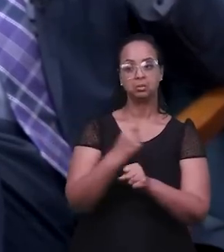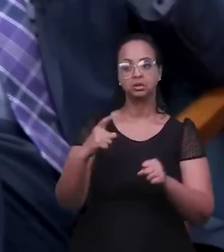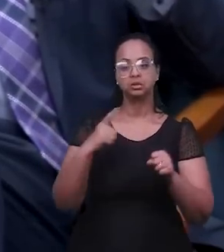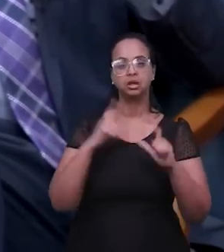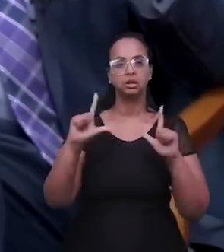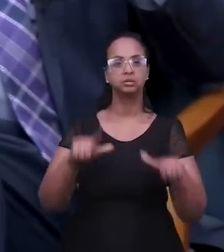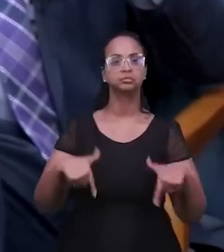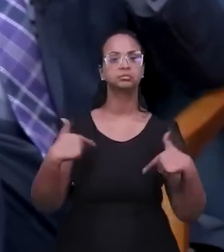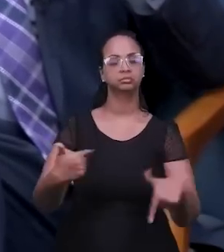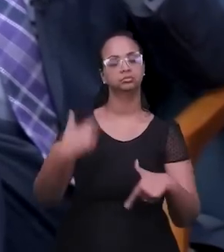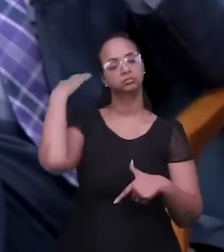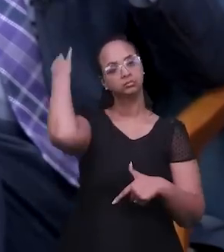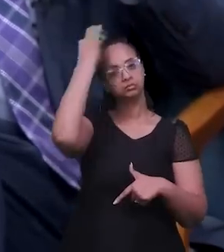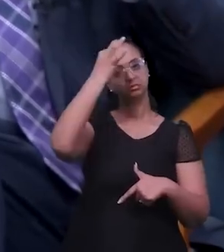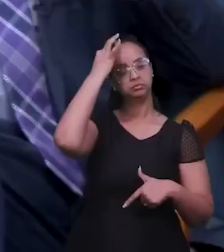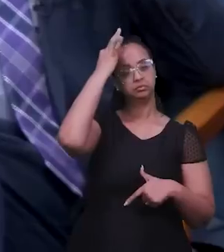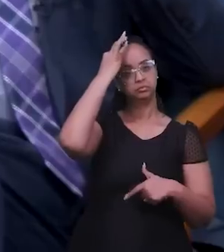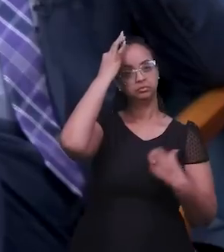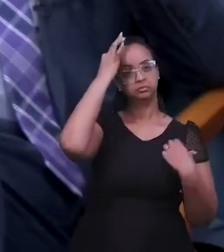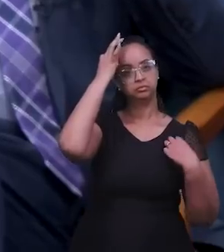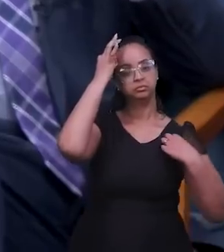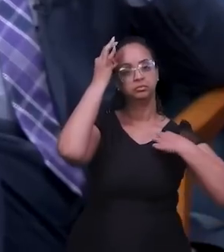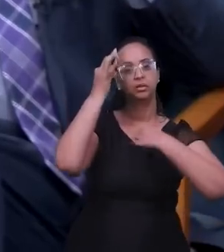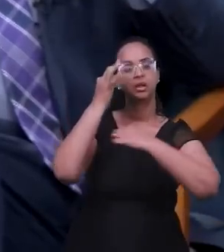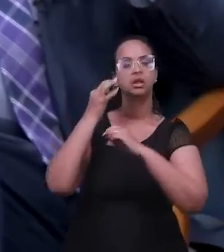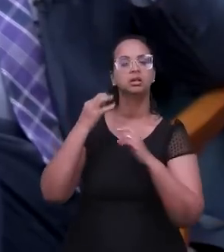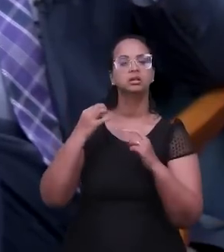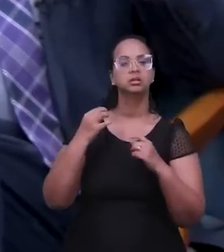obra se faz pela operação do Espírito Santo.